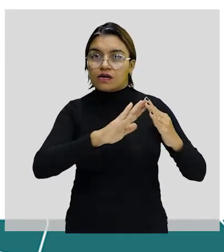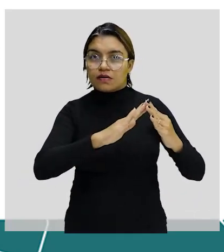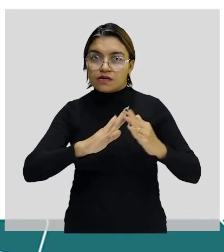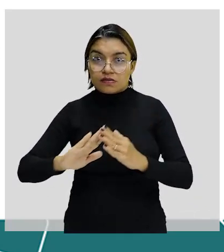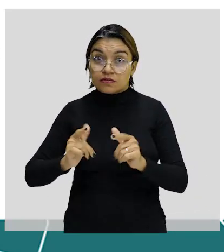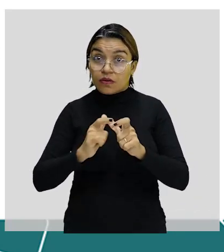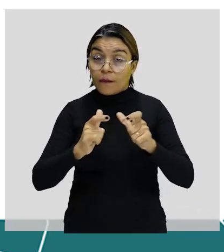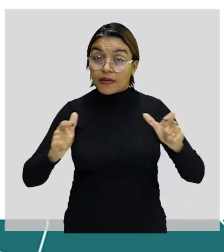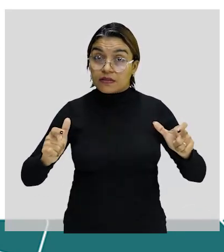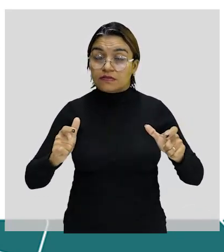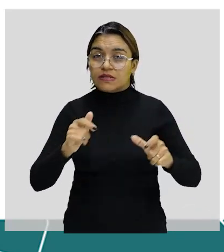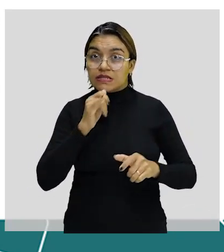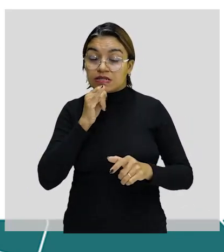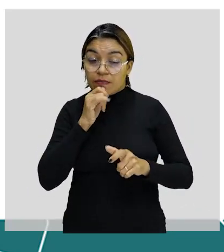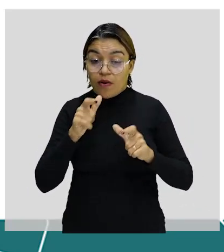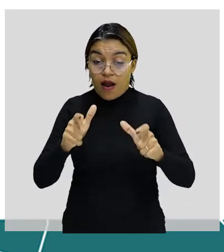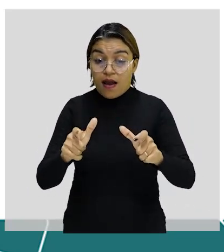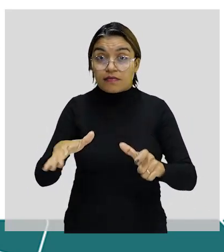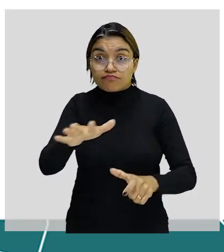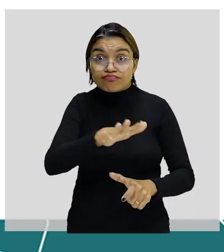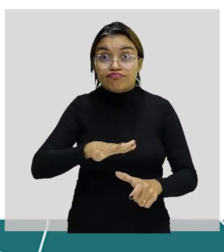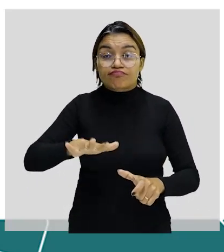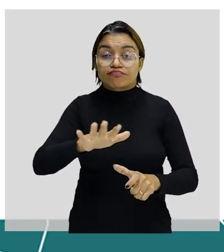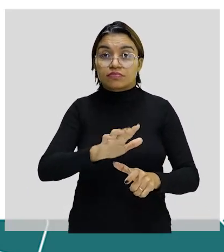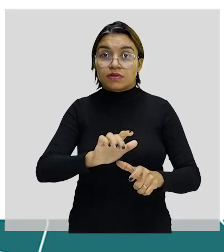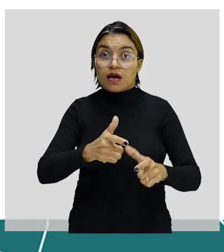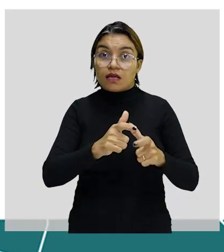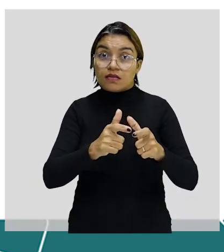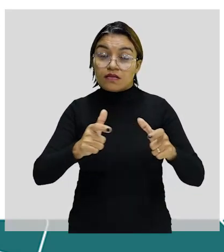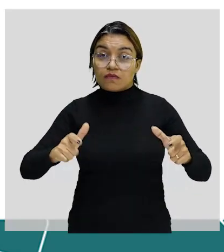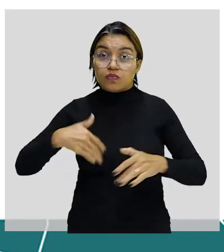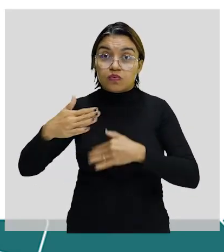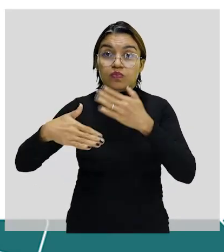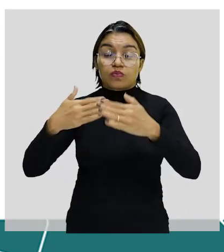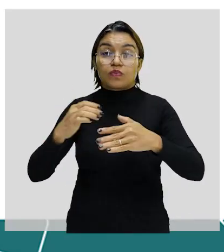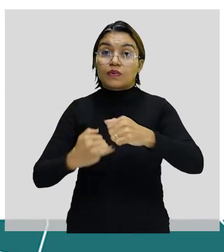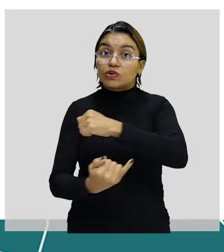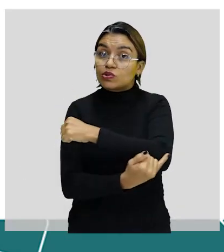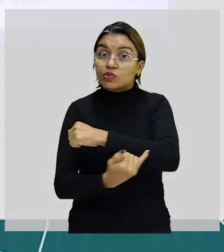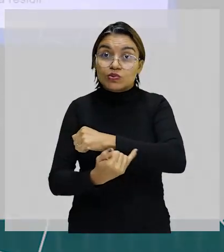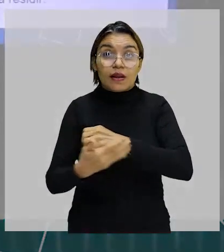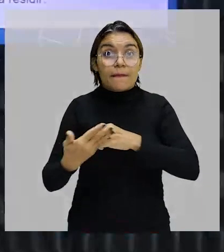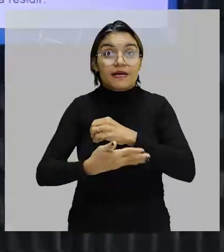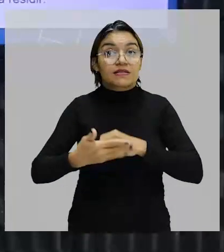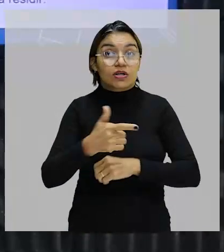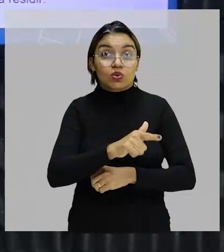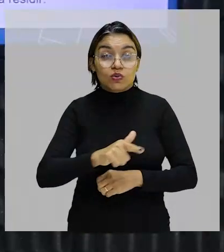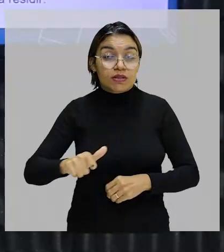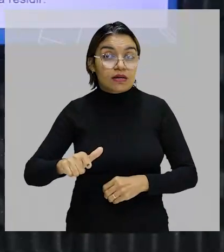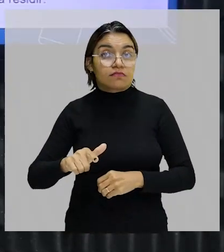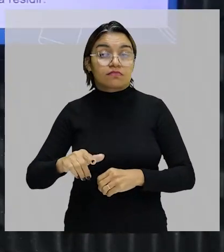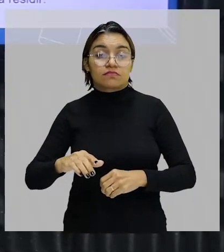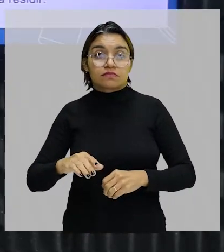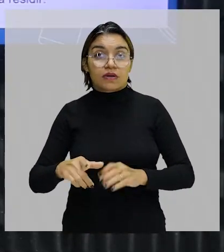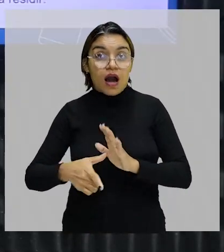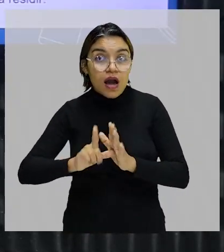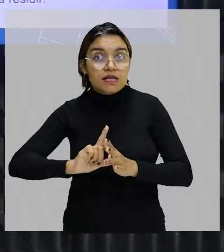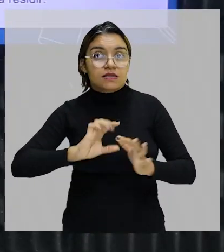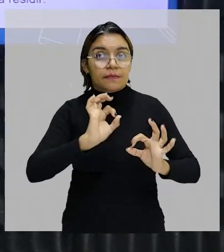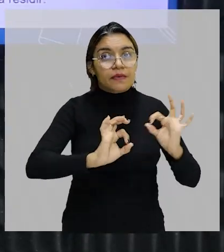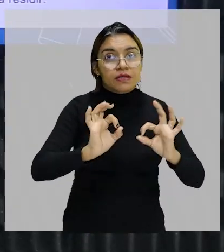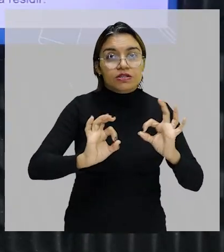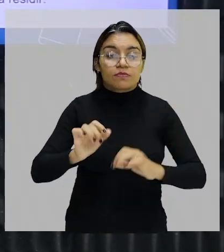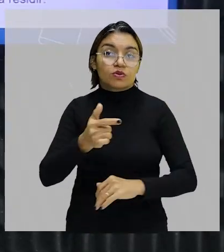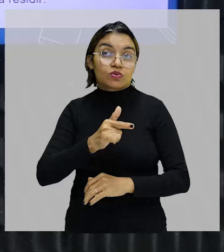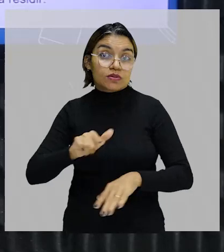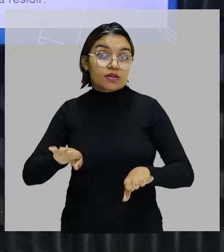vão crescer, vão se desenvolver sem uma infraestrutura básica, mas principalmente sem um planejamento adequado